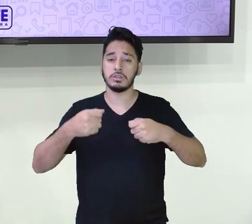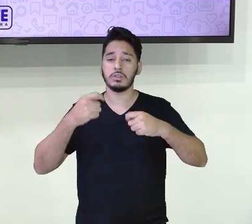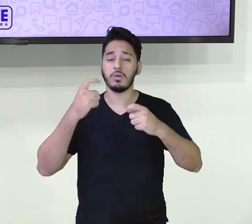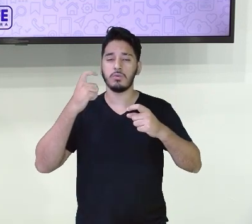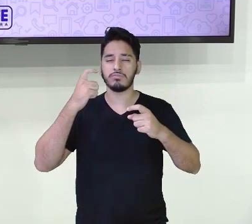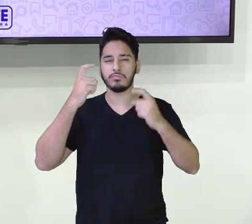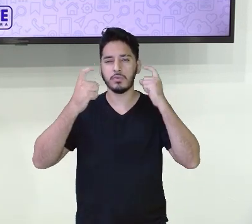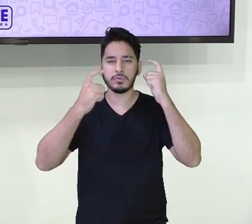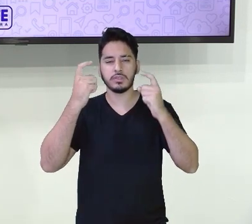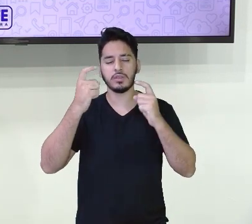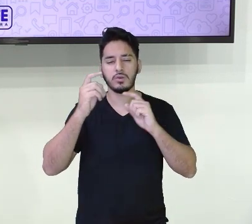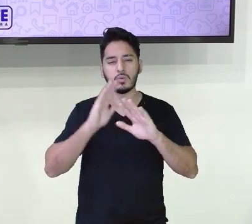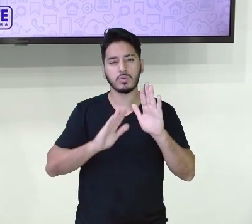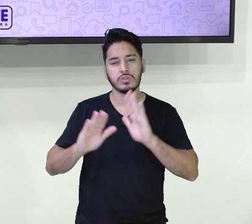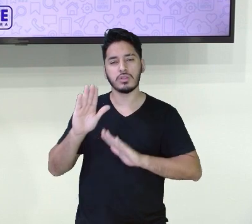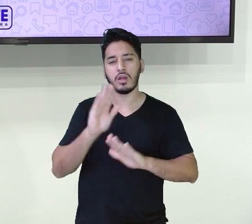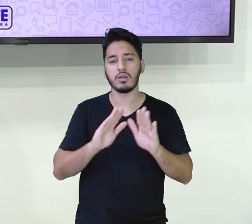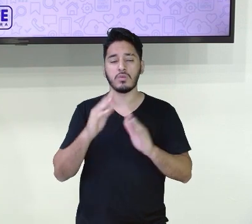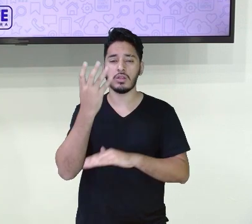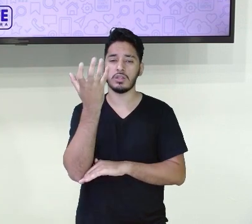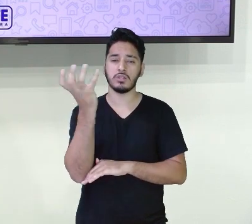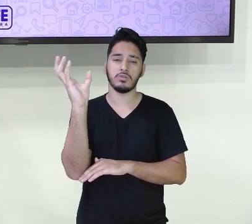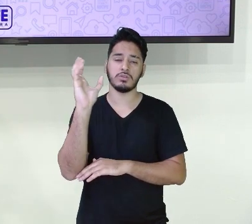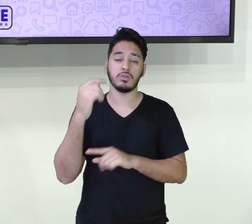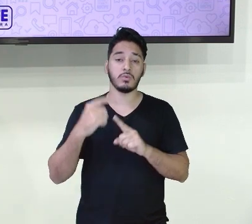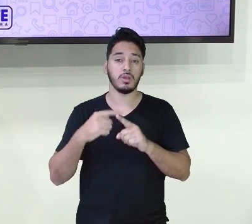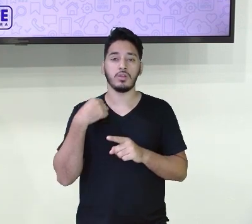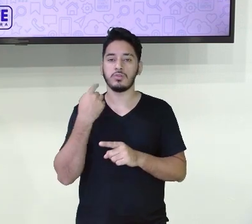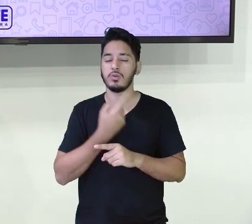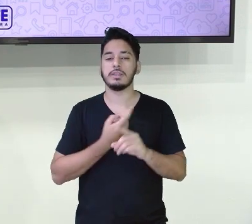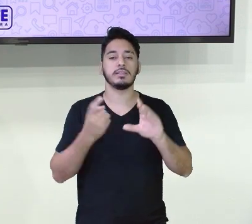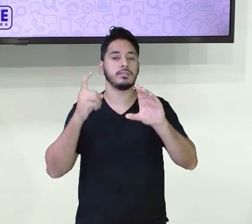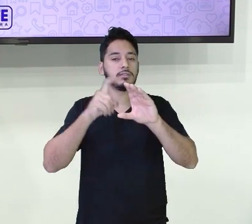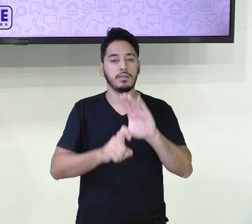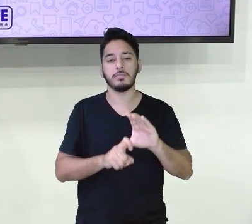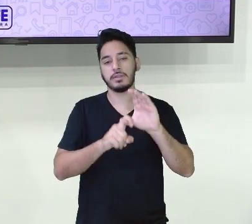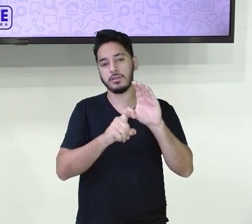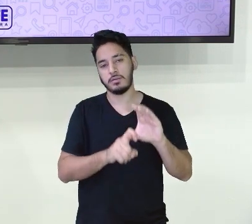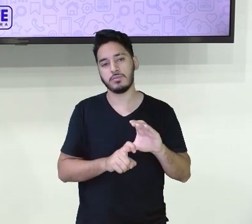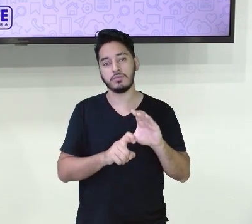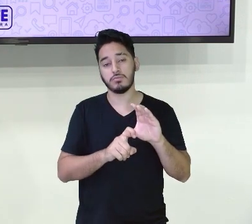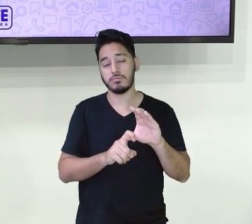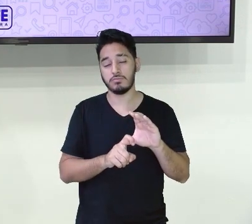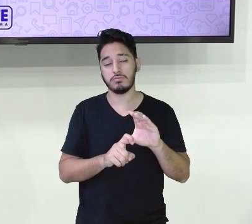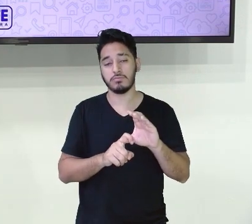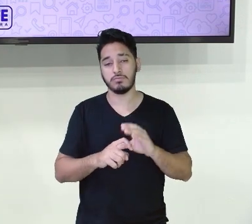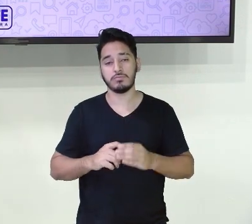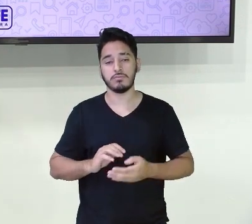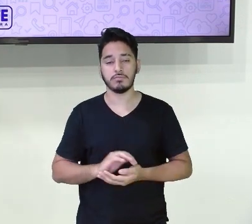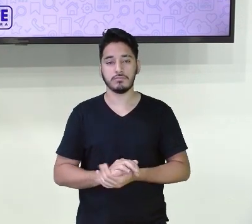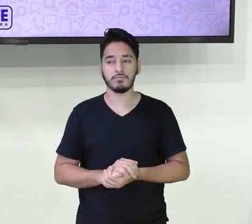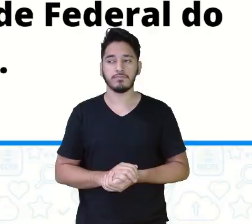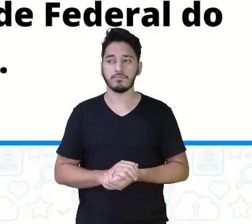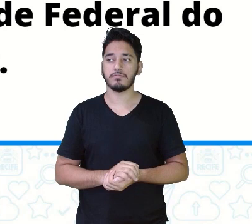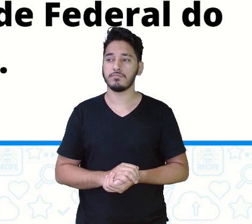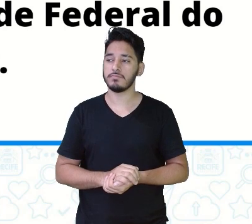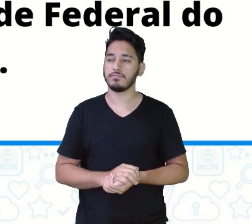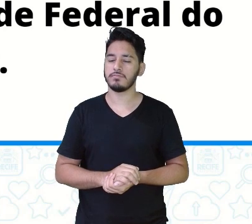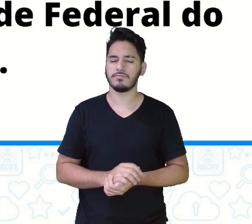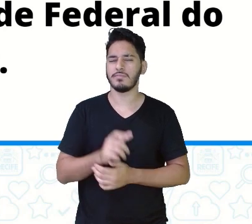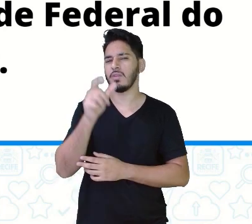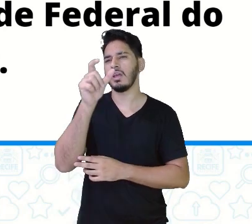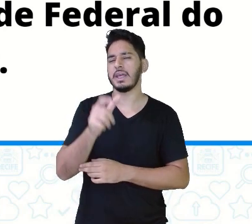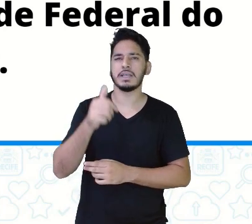essas questões da natureza. Afinal, todos nós dependemos da natureza, todos nós. Bom, quem